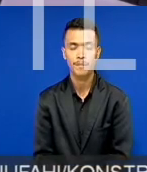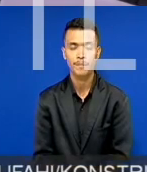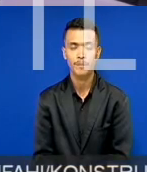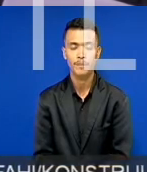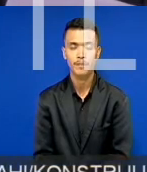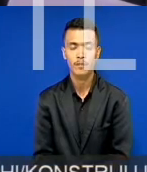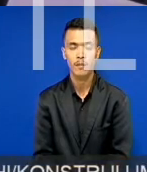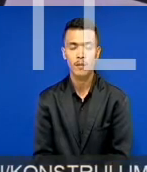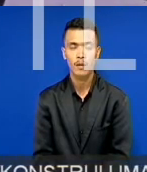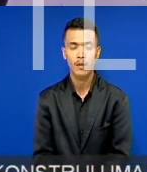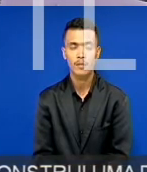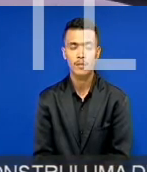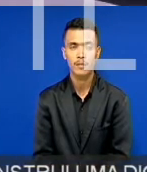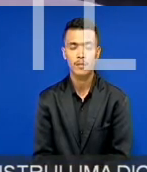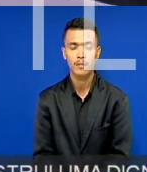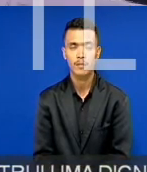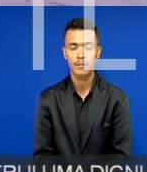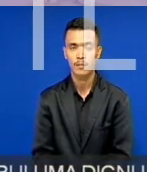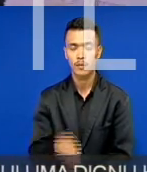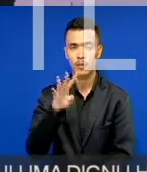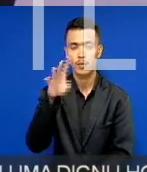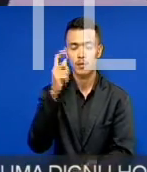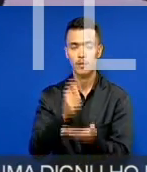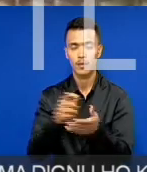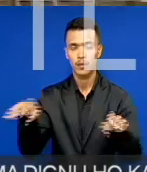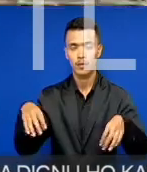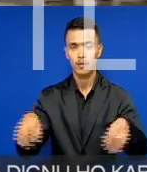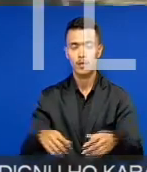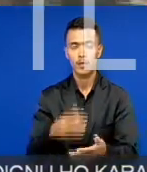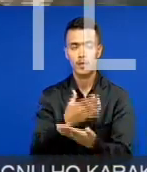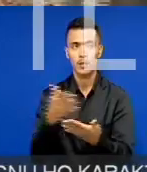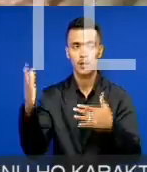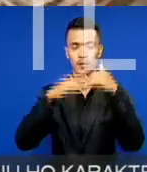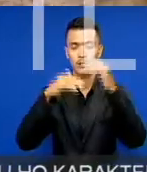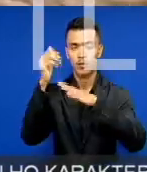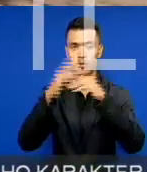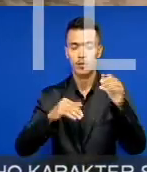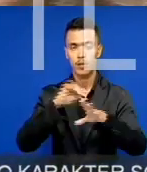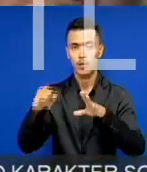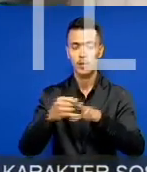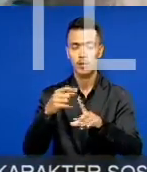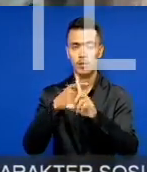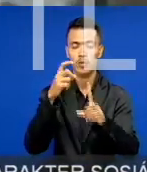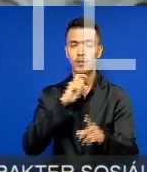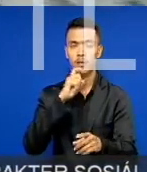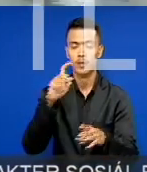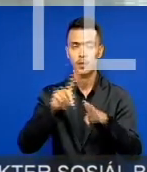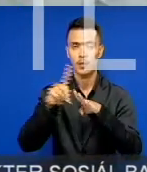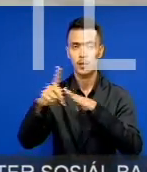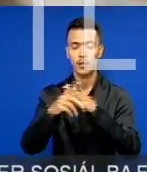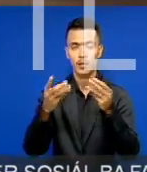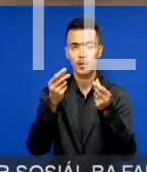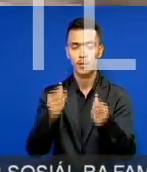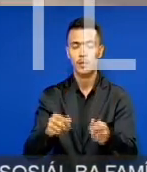$150 ba transporte, $450 ba mão de obra. Material construção hirakne composto husi besi, kalen,